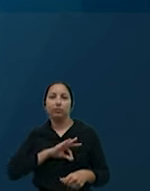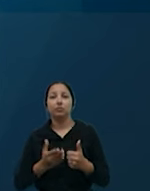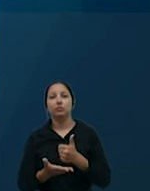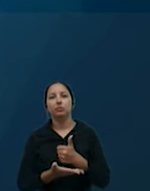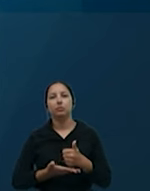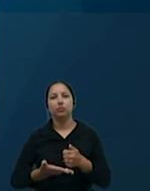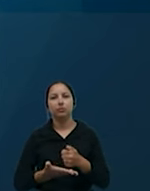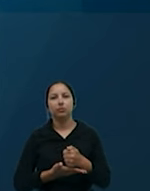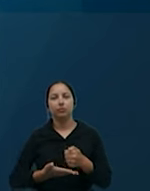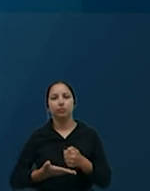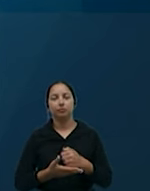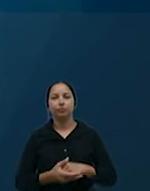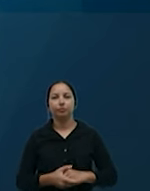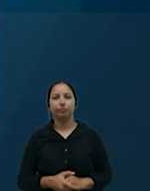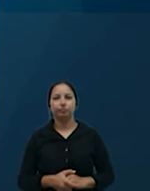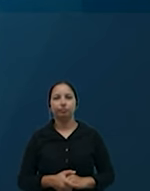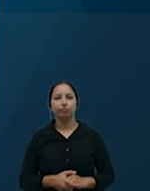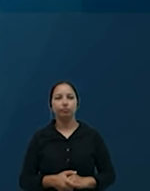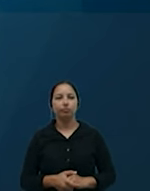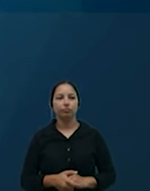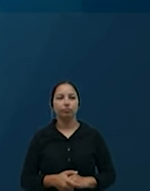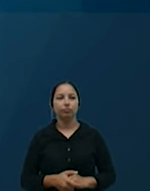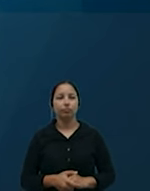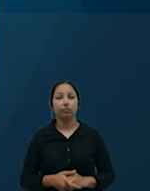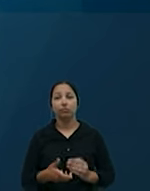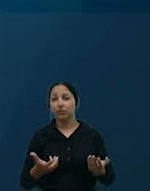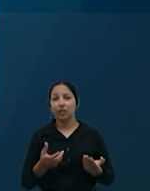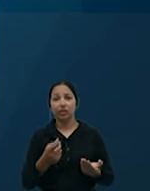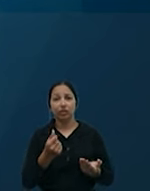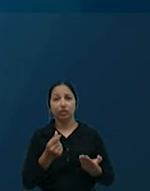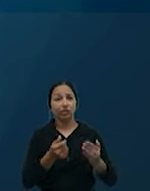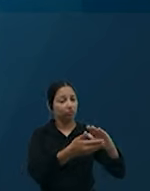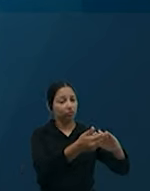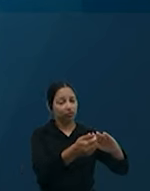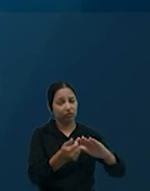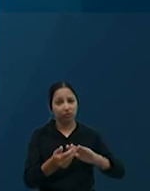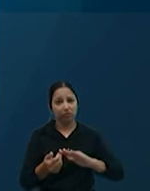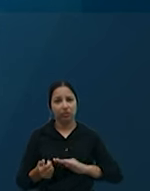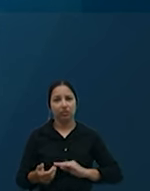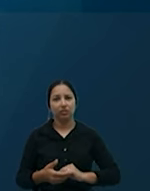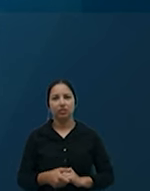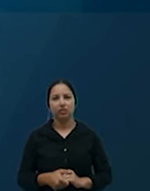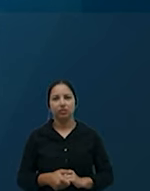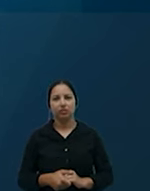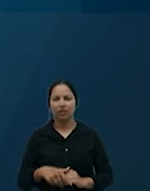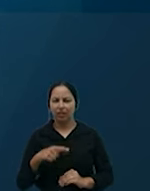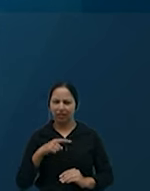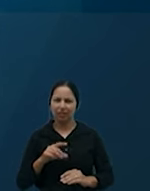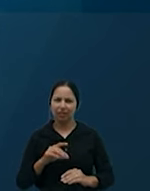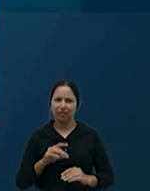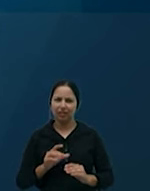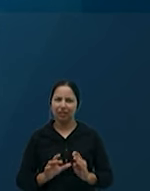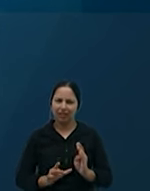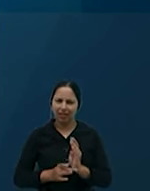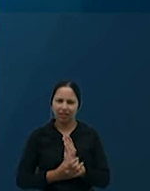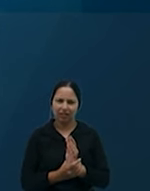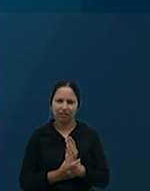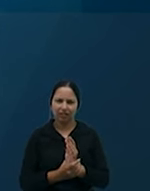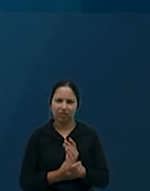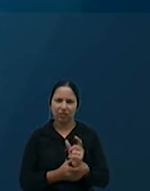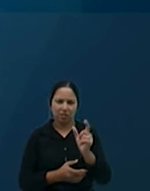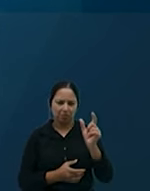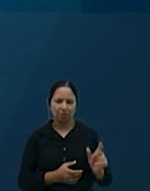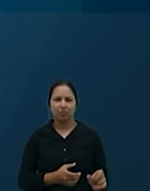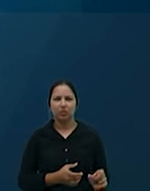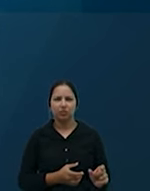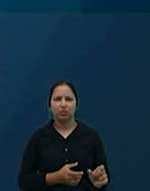dessas pessoas que se quer tirar o dinheiro. E, ainda assim, não há garantia de que a pessoa vá juntar o documento certo em